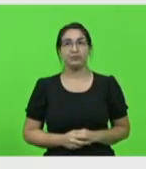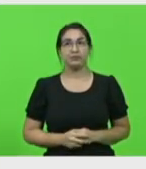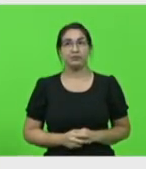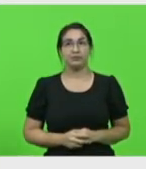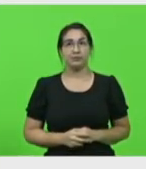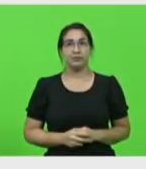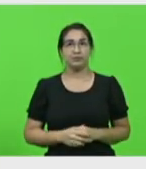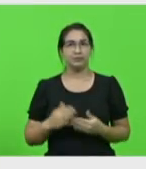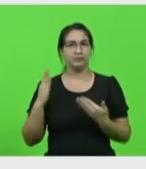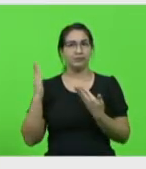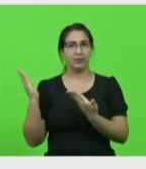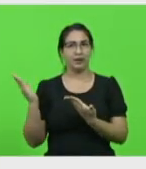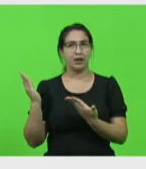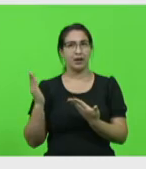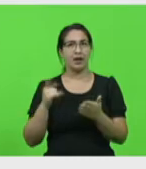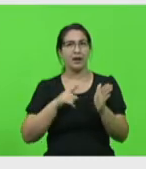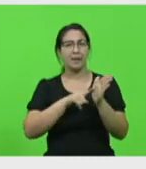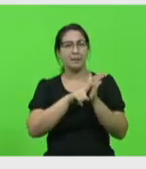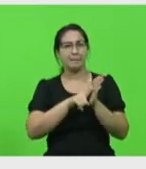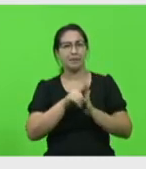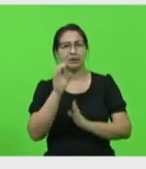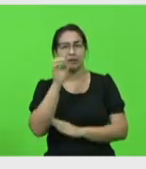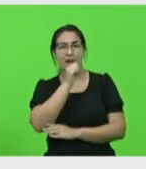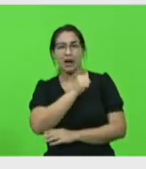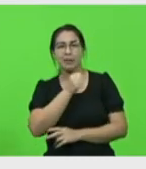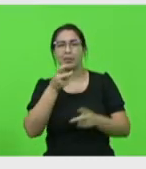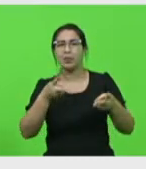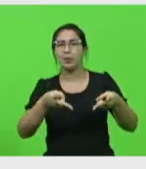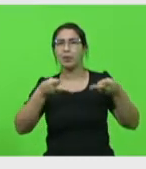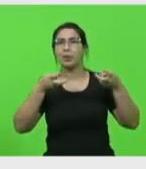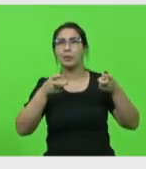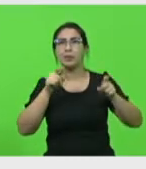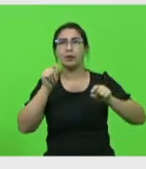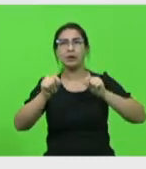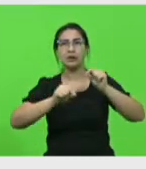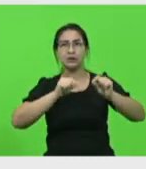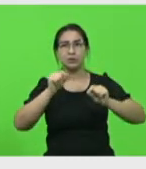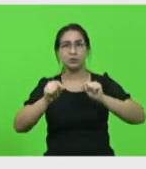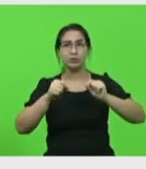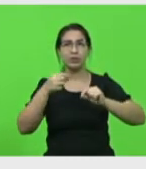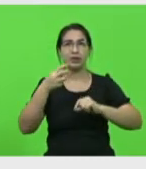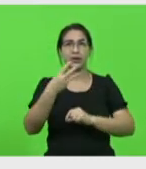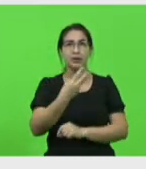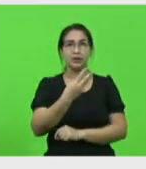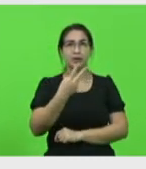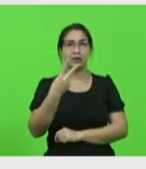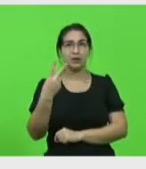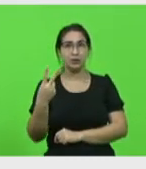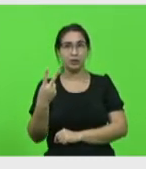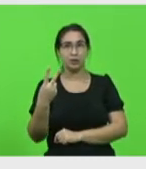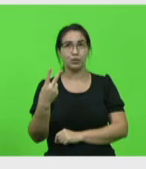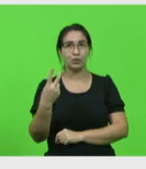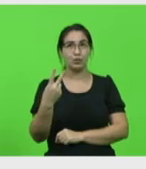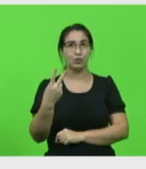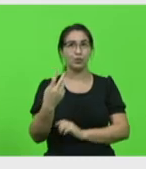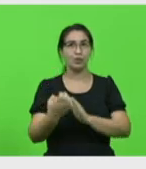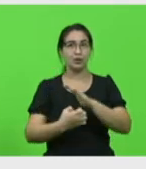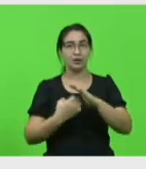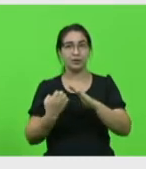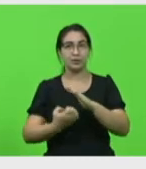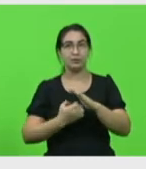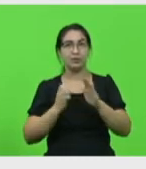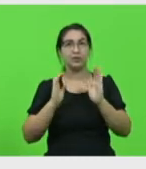E ali, fazendo uma pesquisa rápida, a gente já vê que 32 dessas 65 já